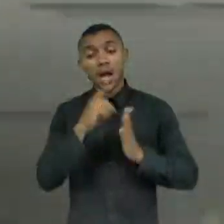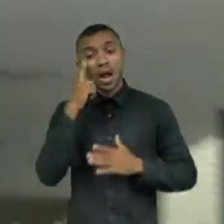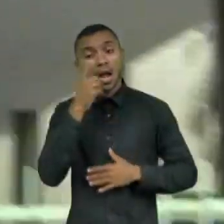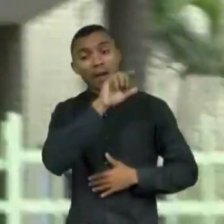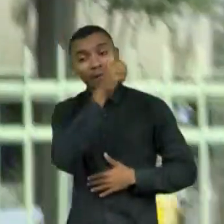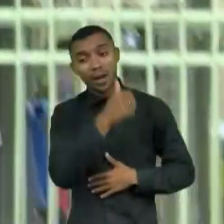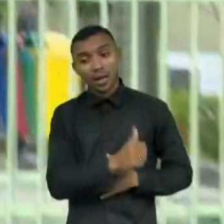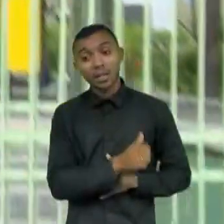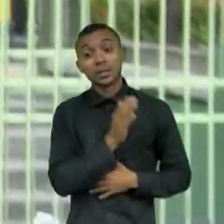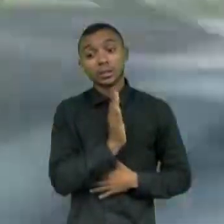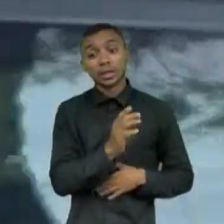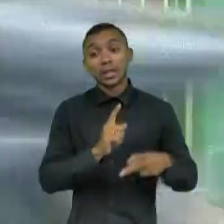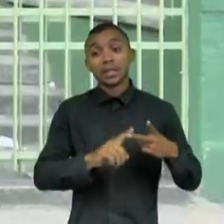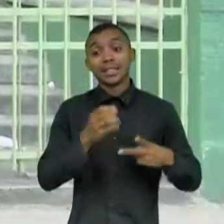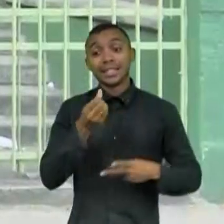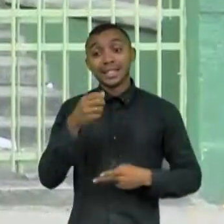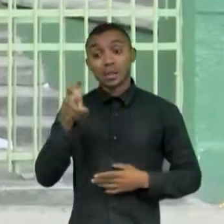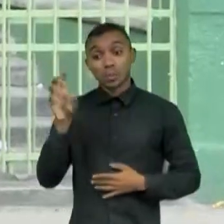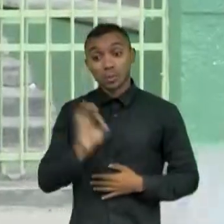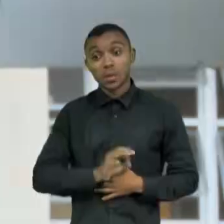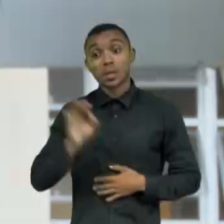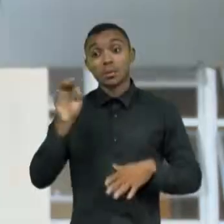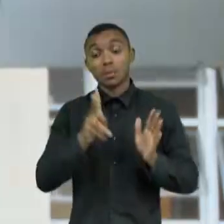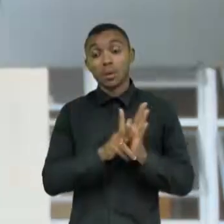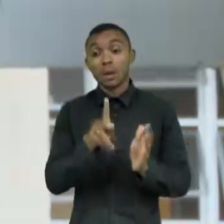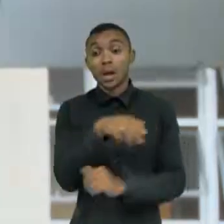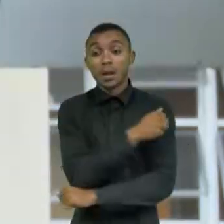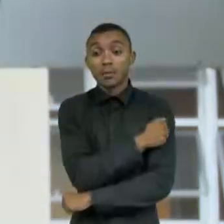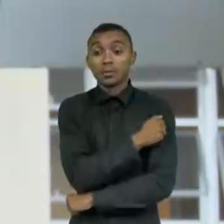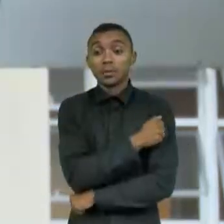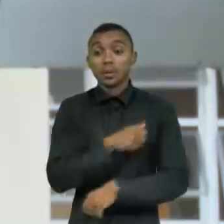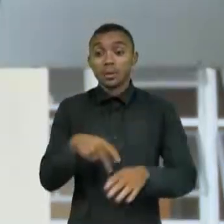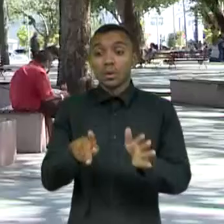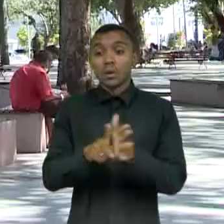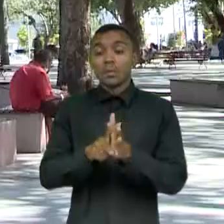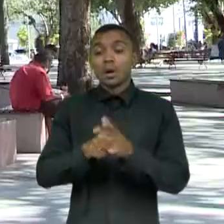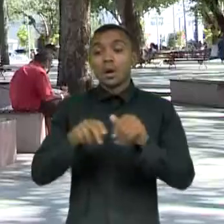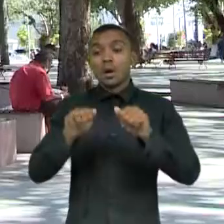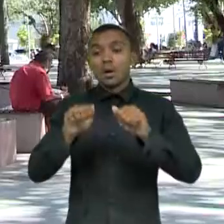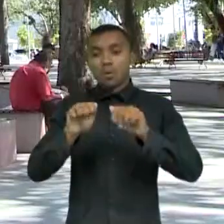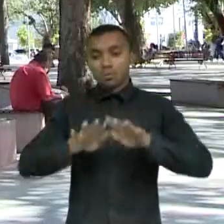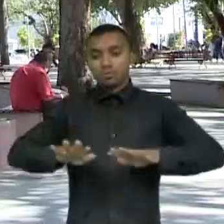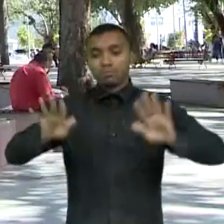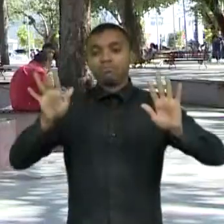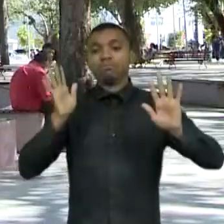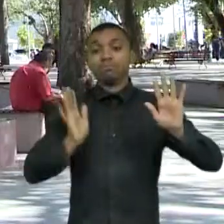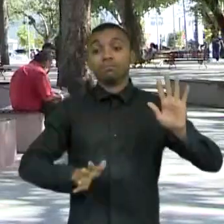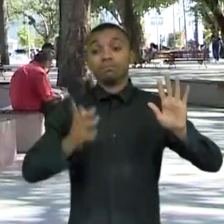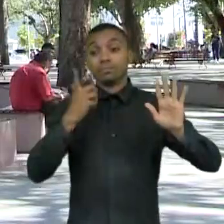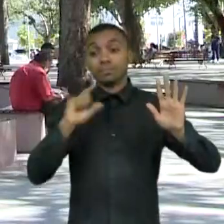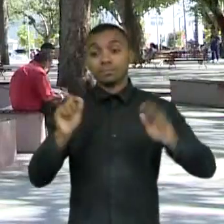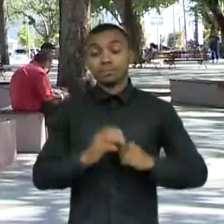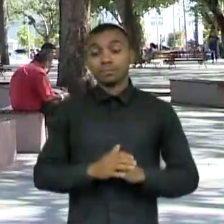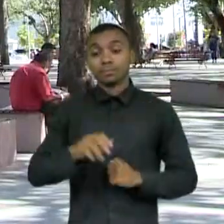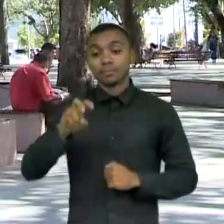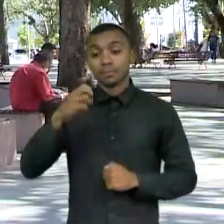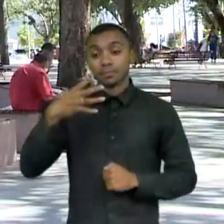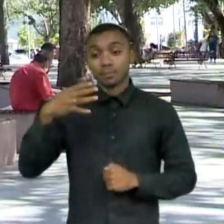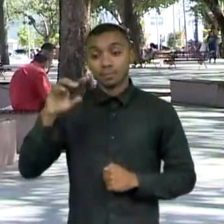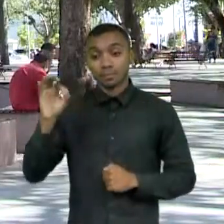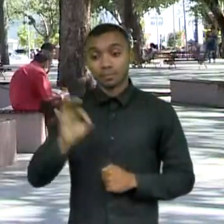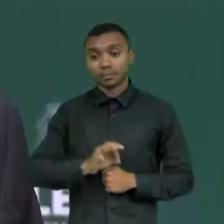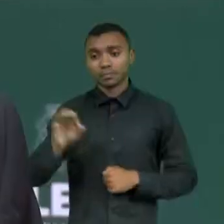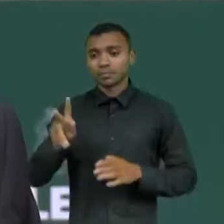levantamento. Mais de 65% dos alunos de universidades federais pertencem aos 40% mais ricos